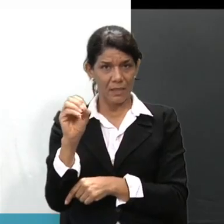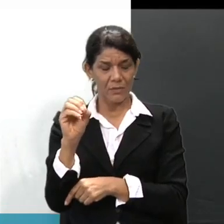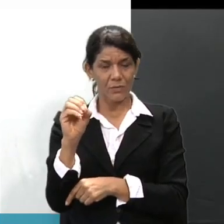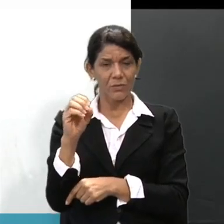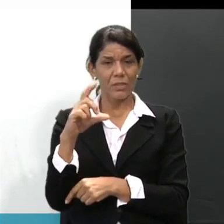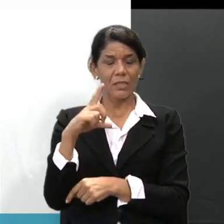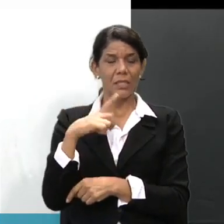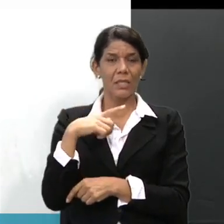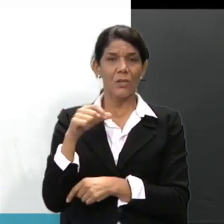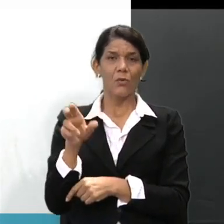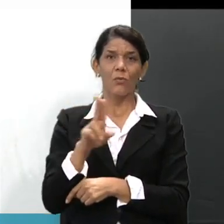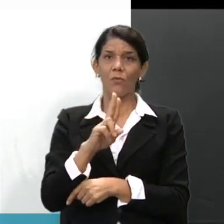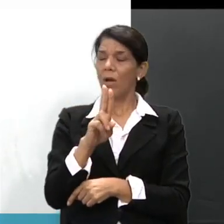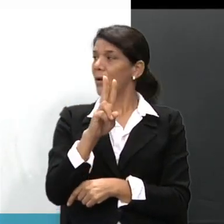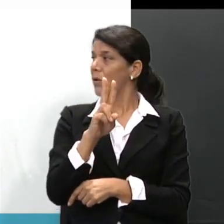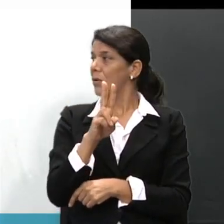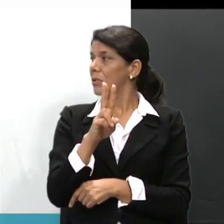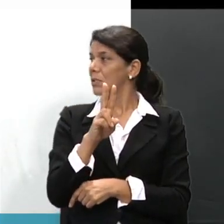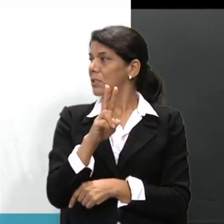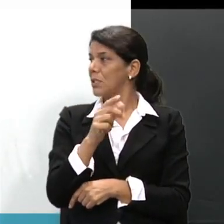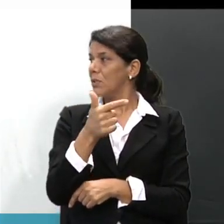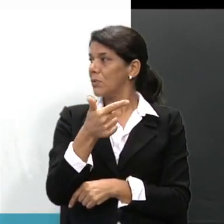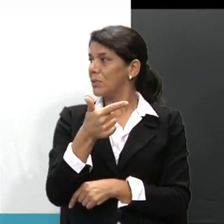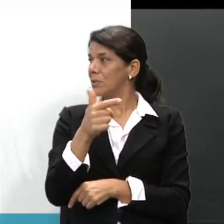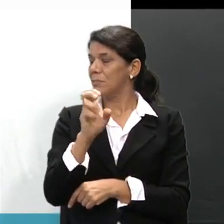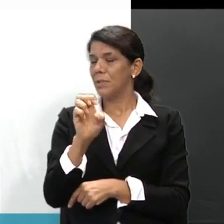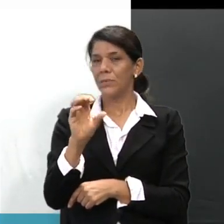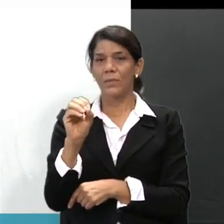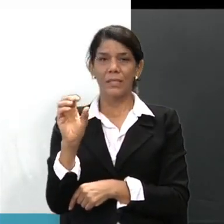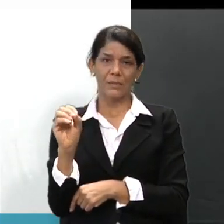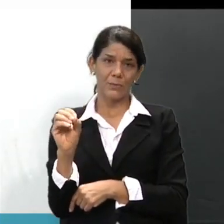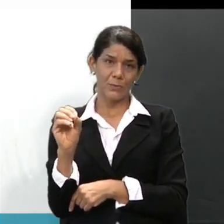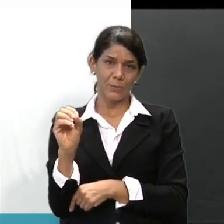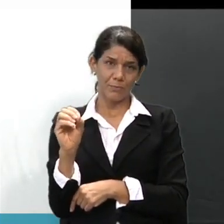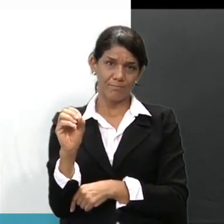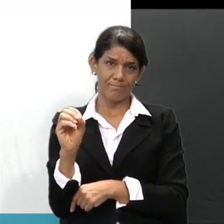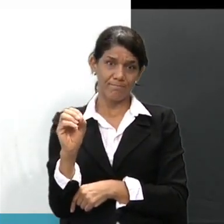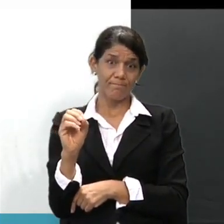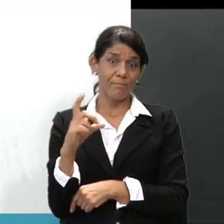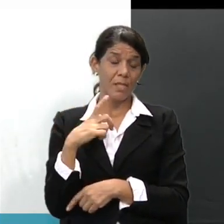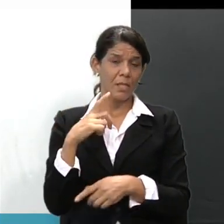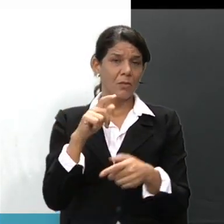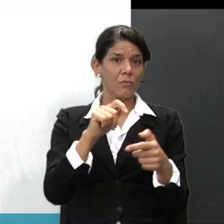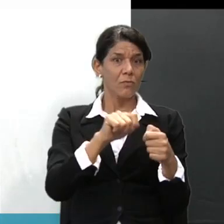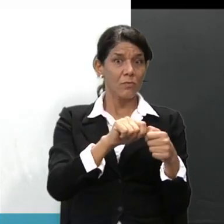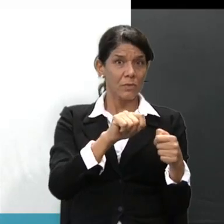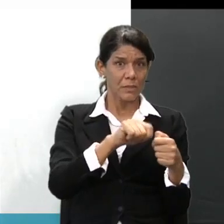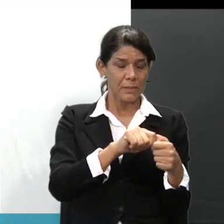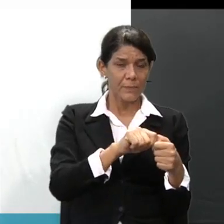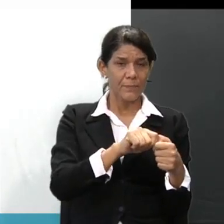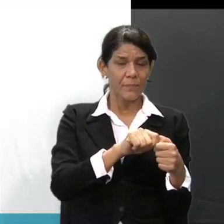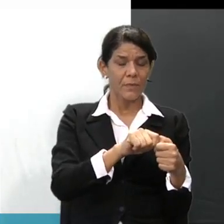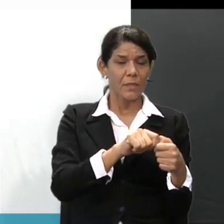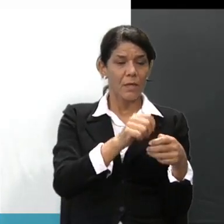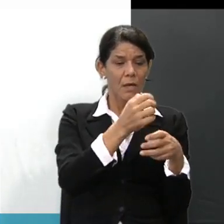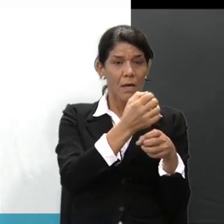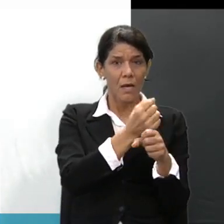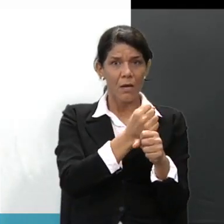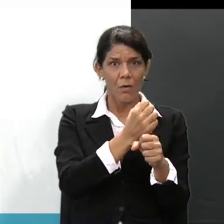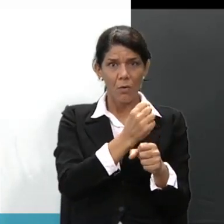eu tenho um valor de 2.500. Eu vou fazer, então, a